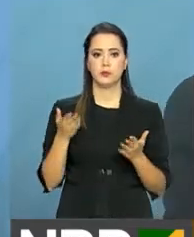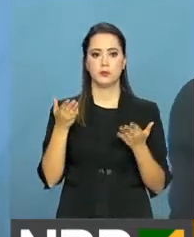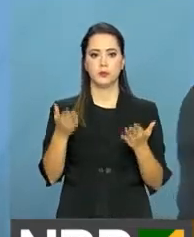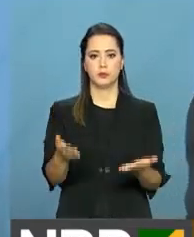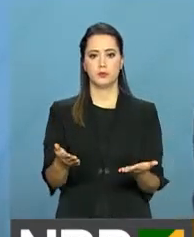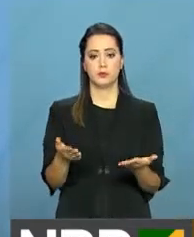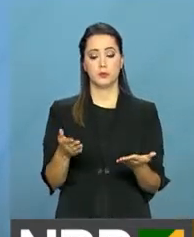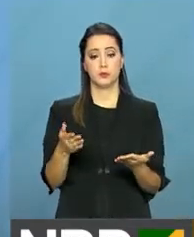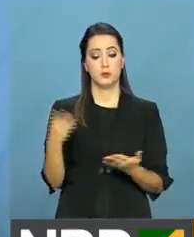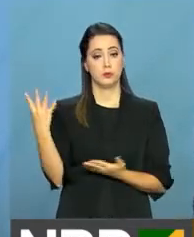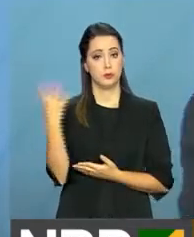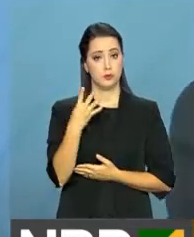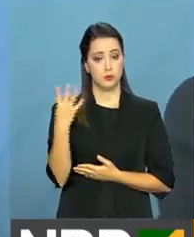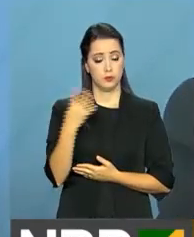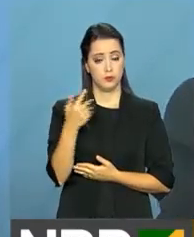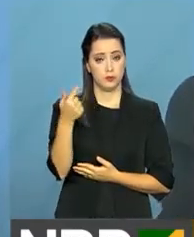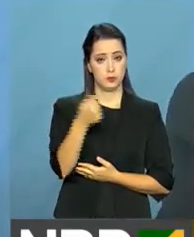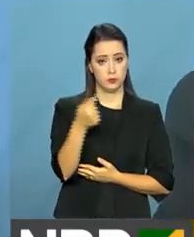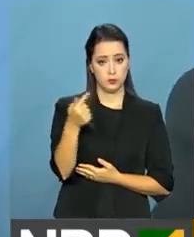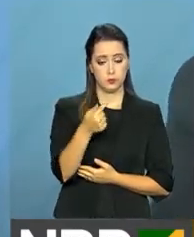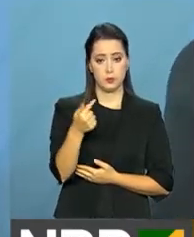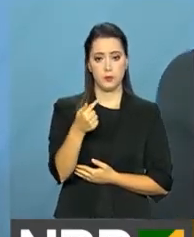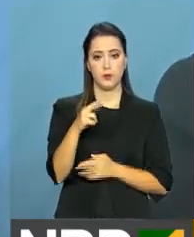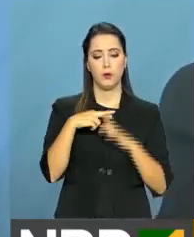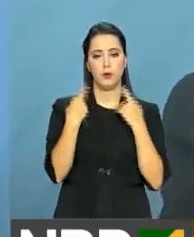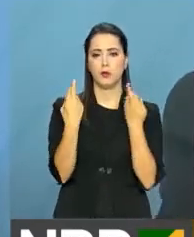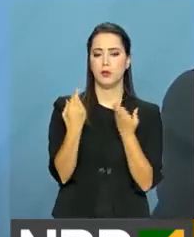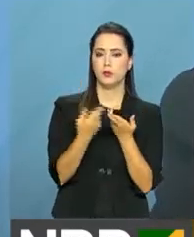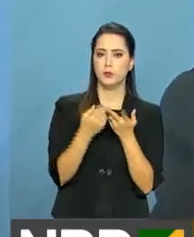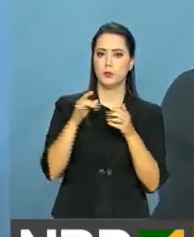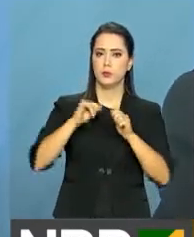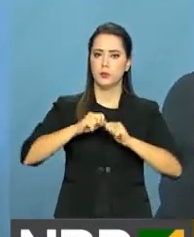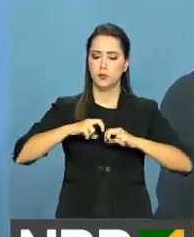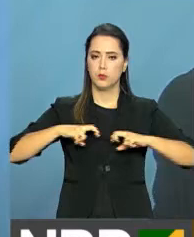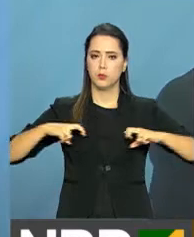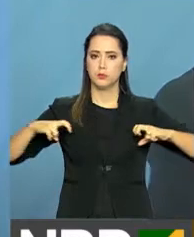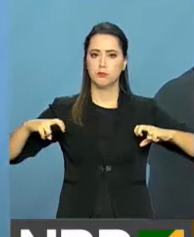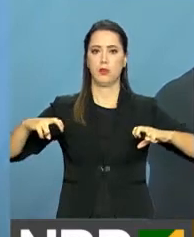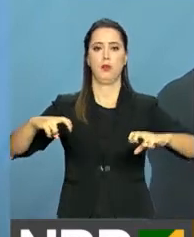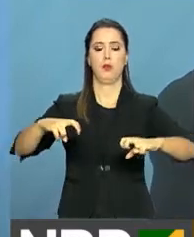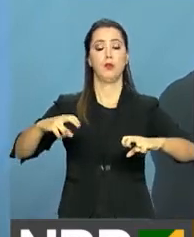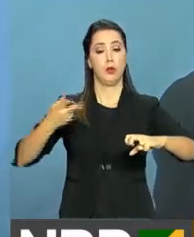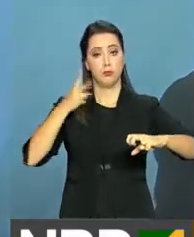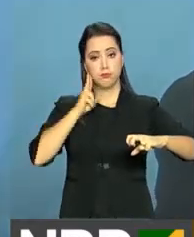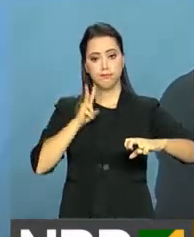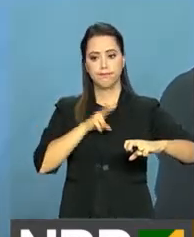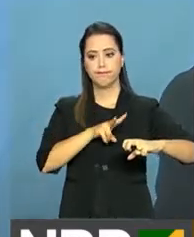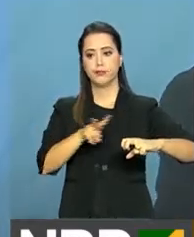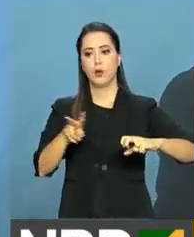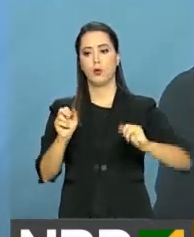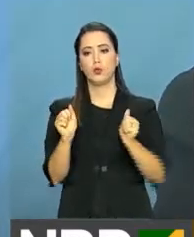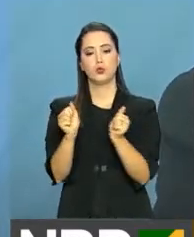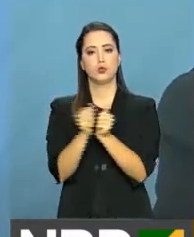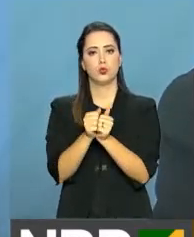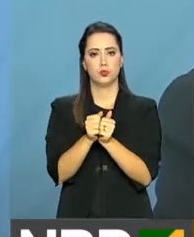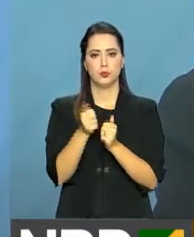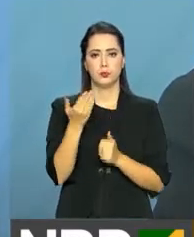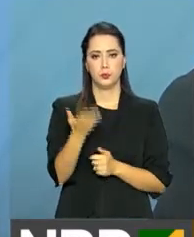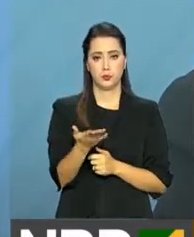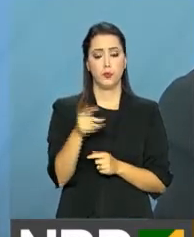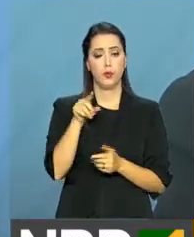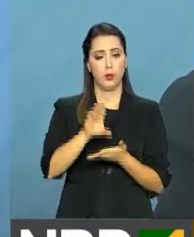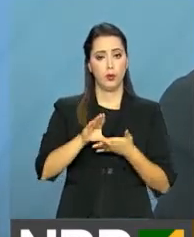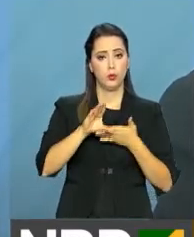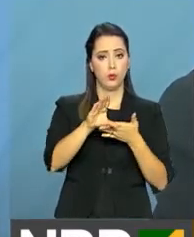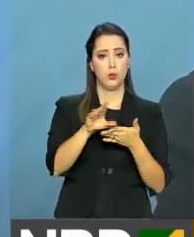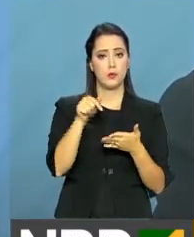a 47ª reunião plenária deste conselho não é que marca